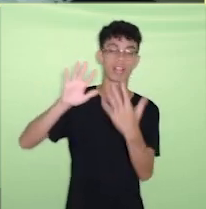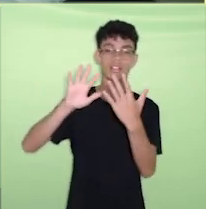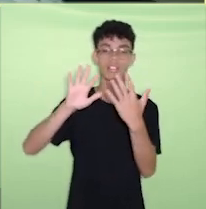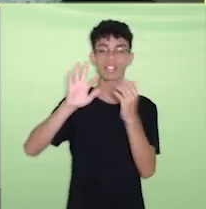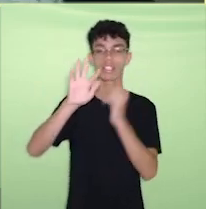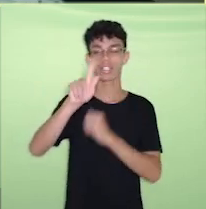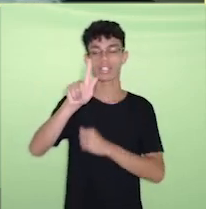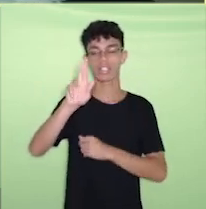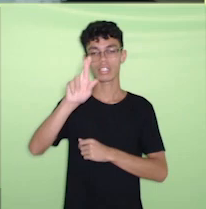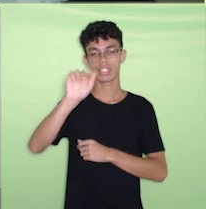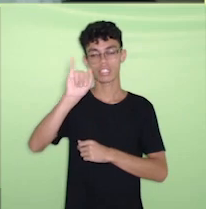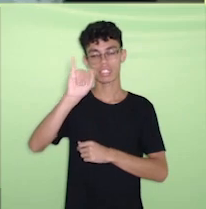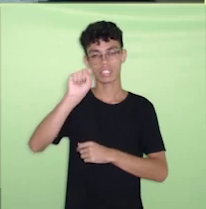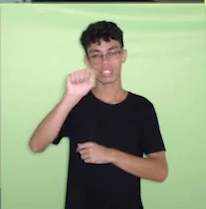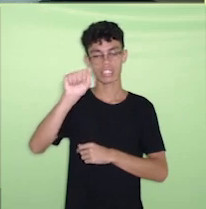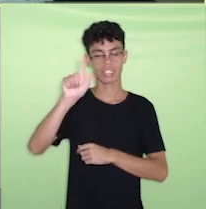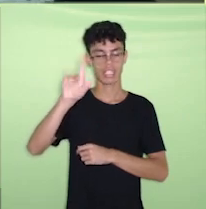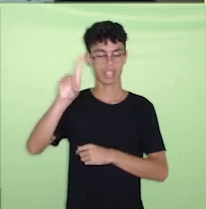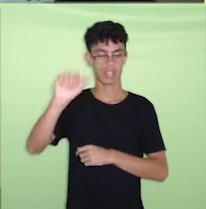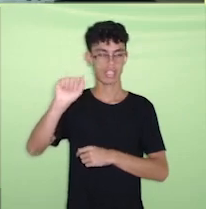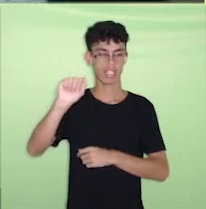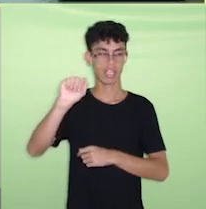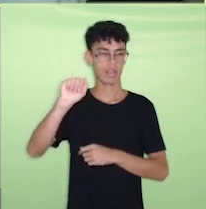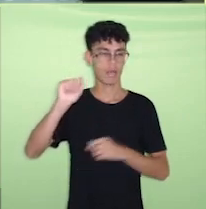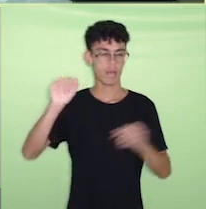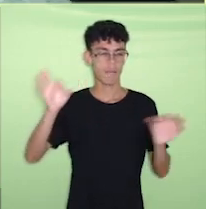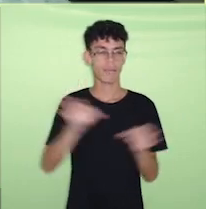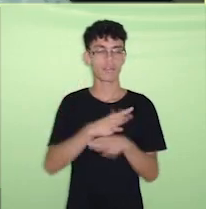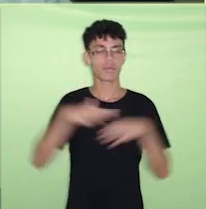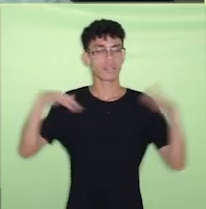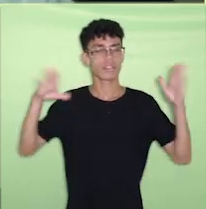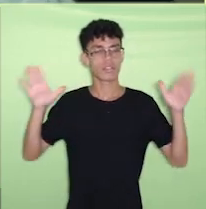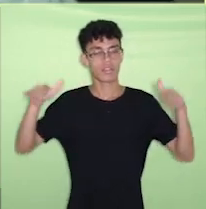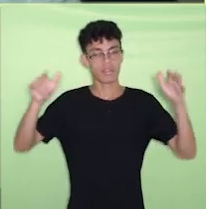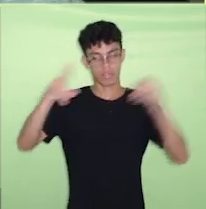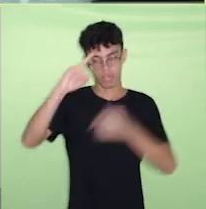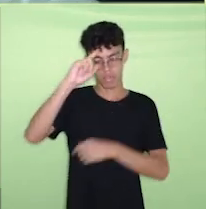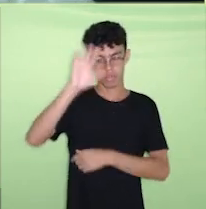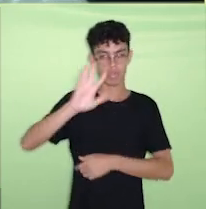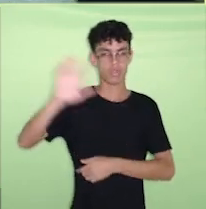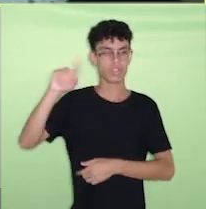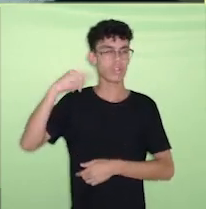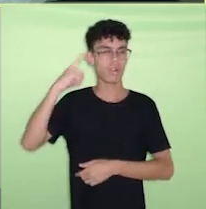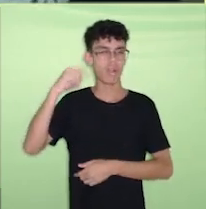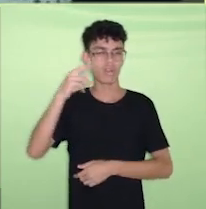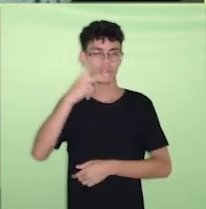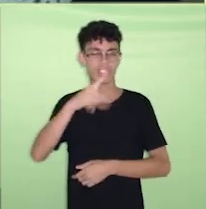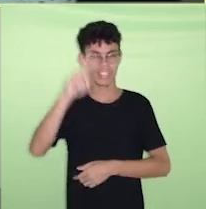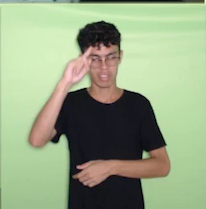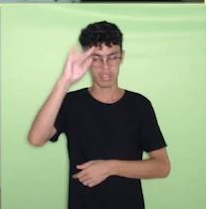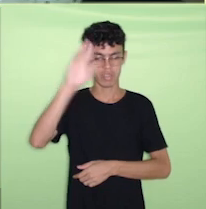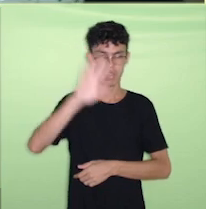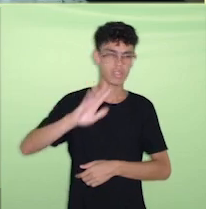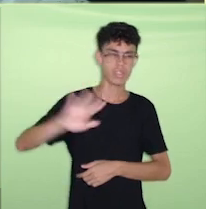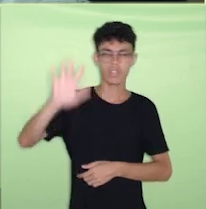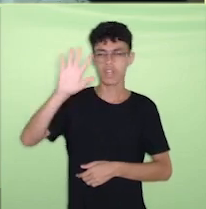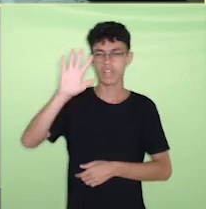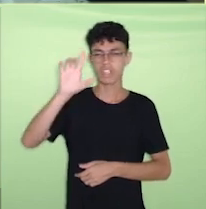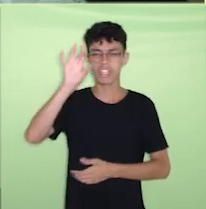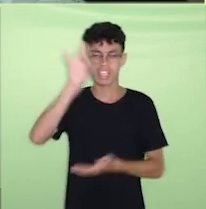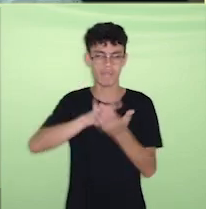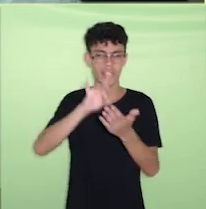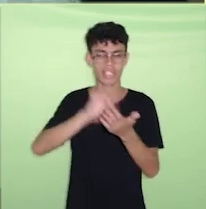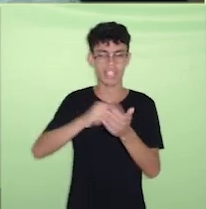crisálida pronta para ter asa. O sonho de um louco? O teu sonho, sim, era válido quando